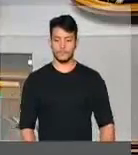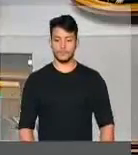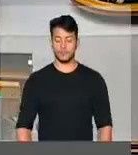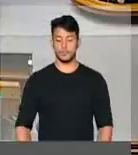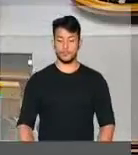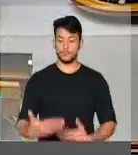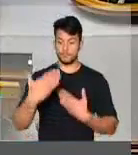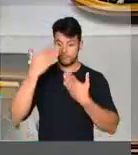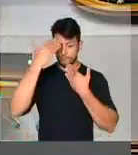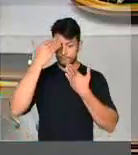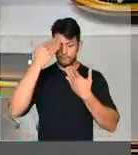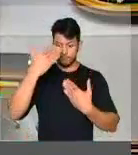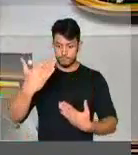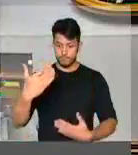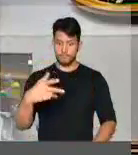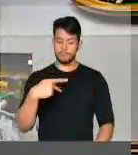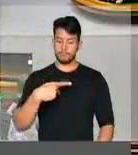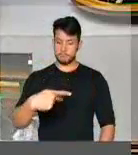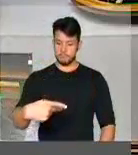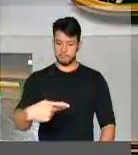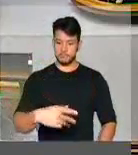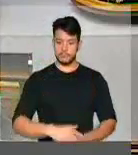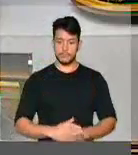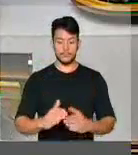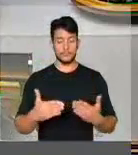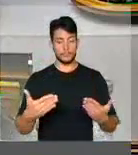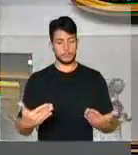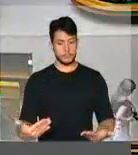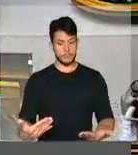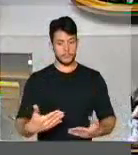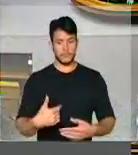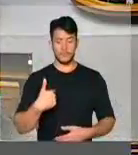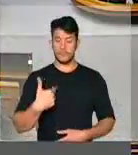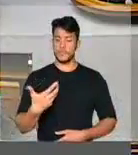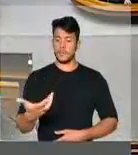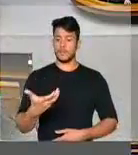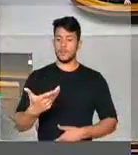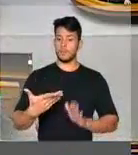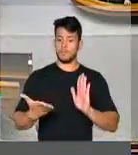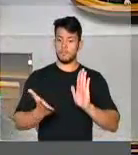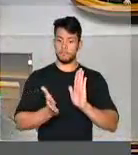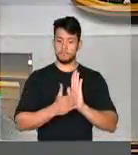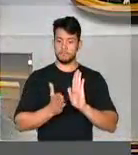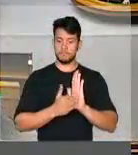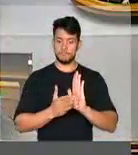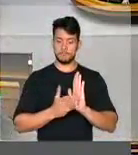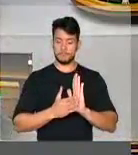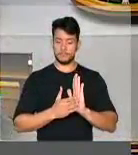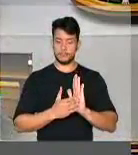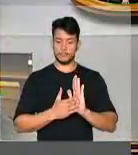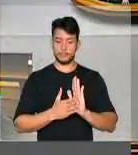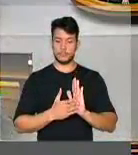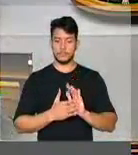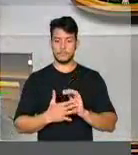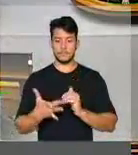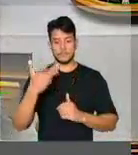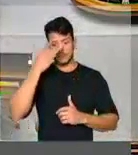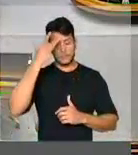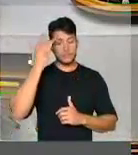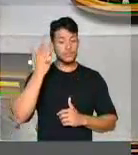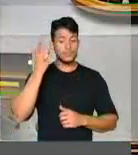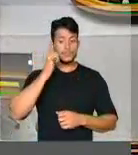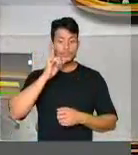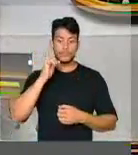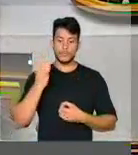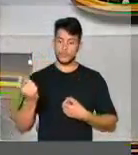presidente, senhoras e senhores deputados, eu primeiro queria parabenizar aos colegas que conseguiram retornar